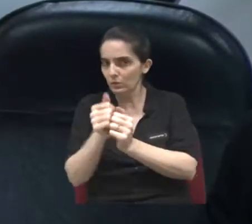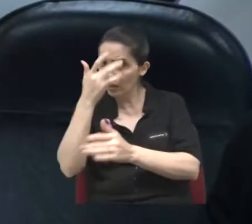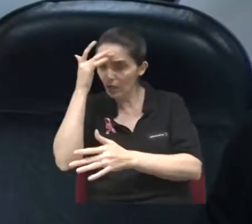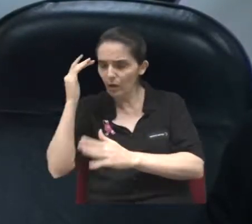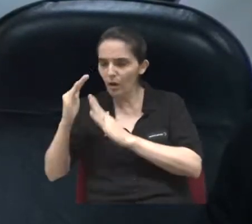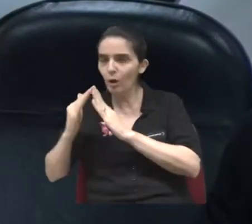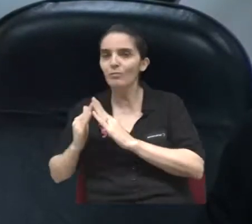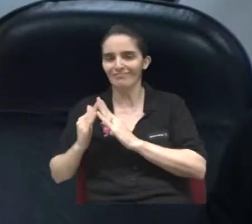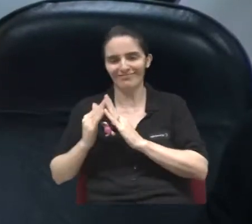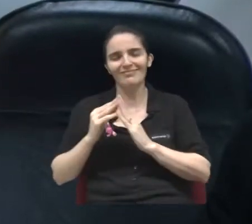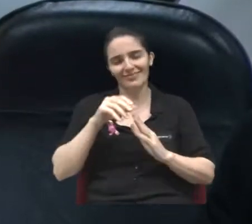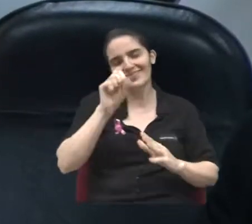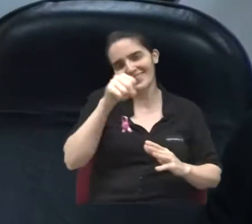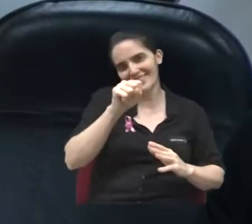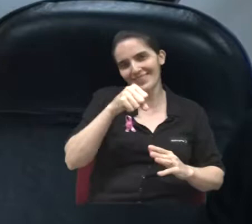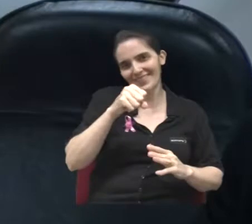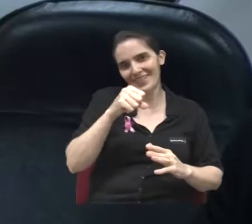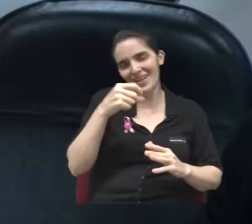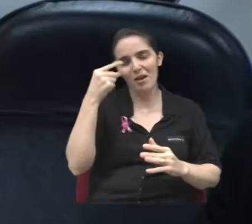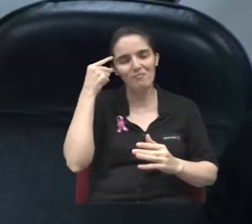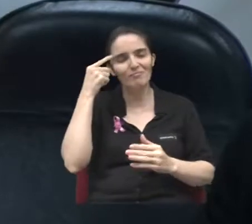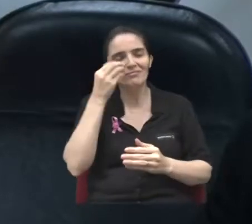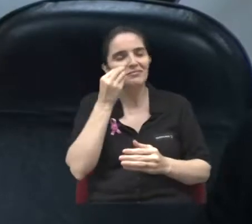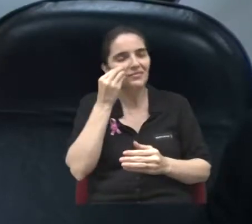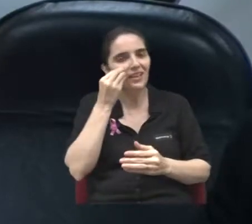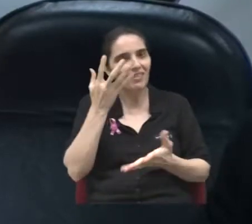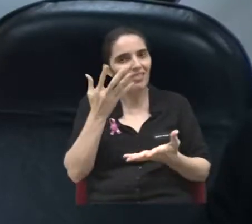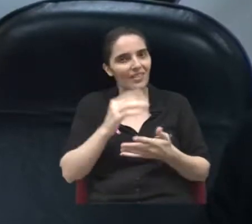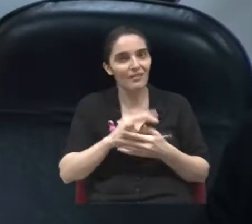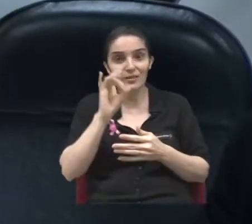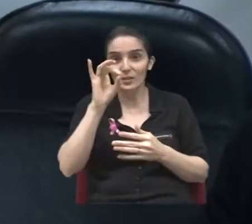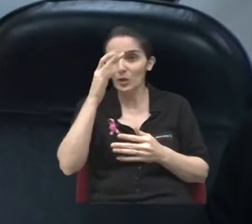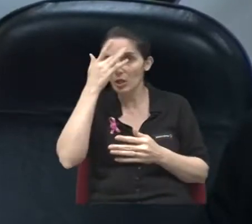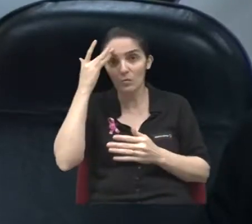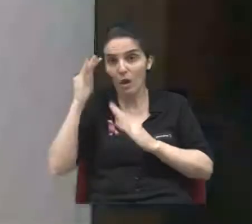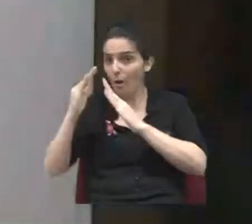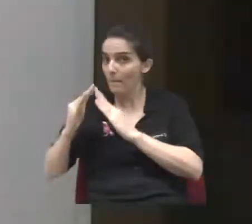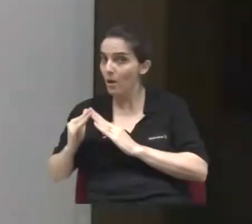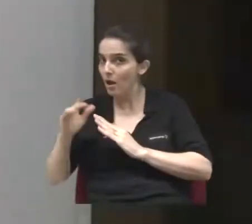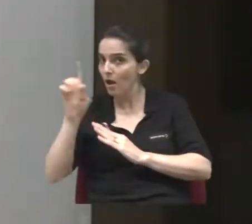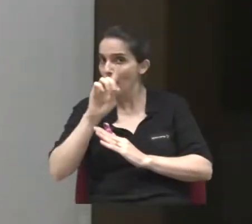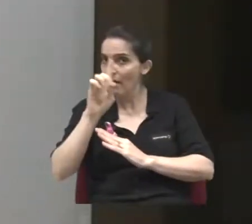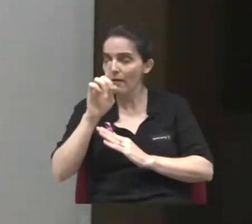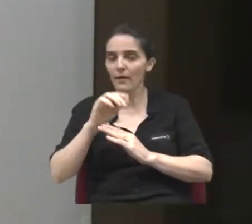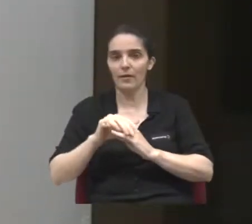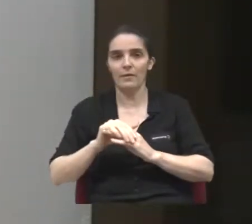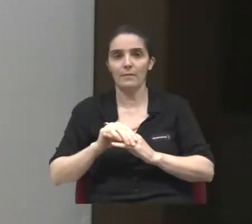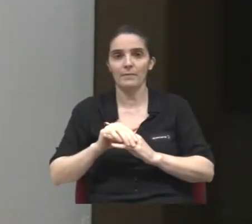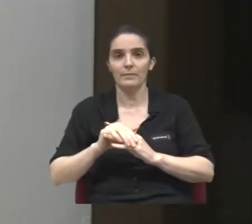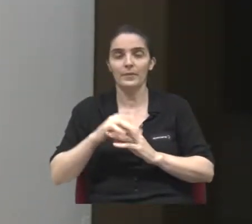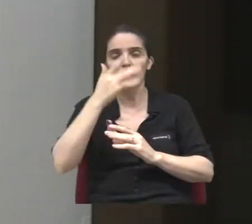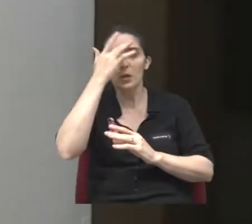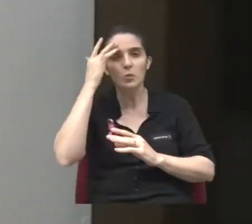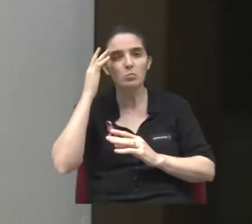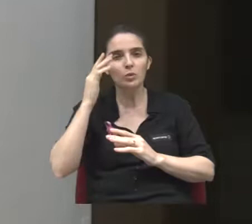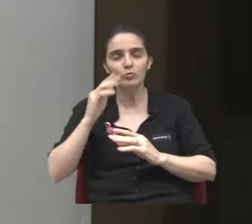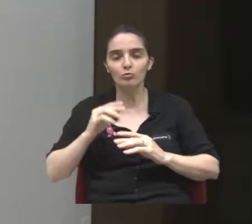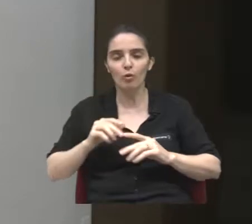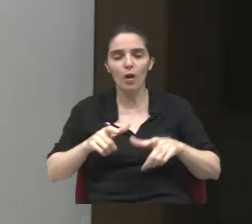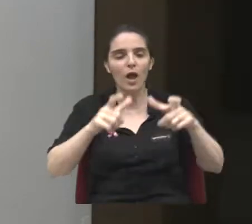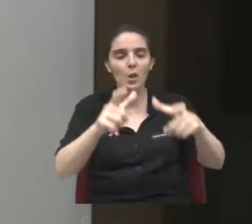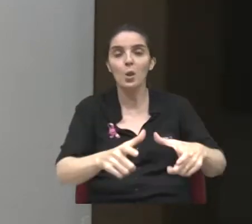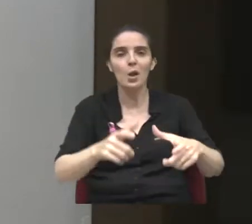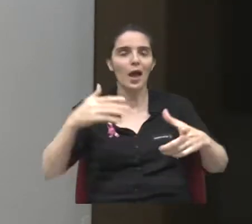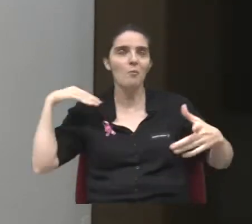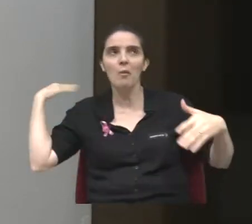que estamos tentando, e não são os moradores, que fique claro. É mais o uso dessas chácaras de recreio, que fazem